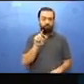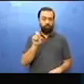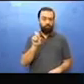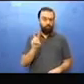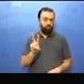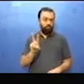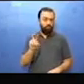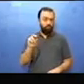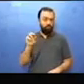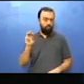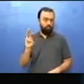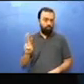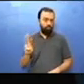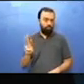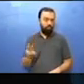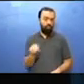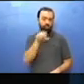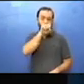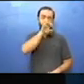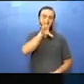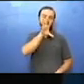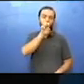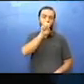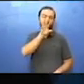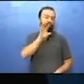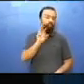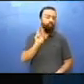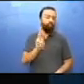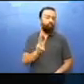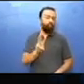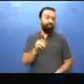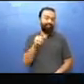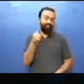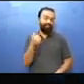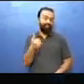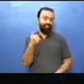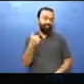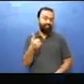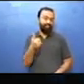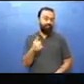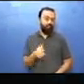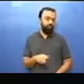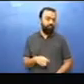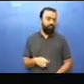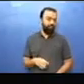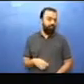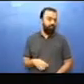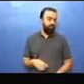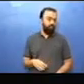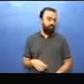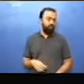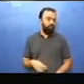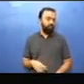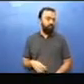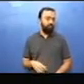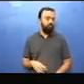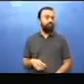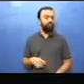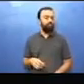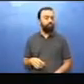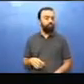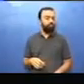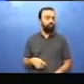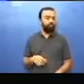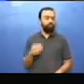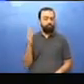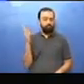Peixinhos. Nós abrimos a boca 3 vezes. Ótimo. Agora vamos ver as palavrinhas que estão ao lado para a gente fazer a ligação